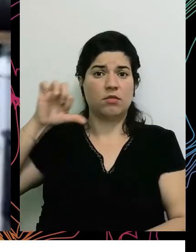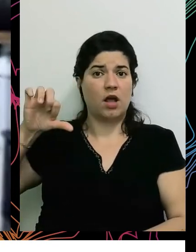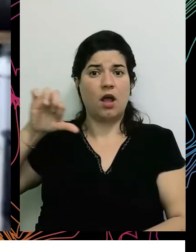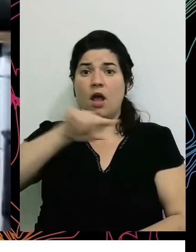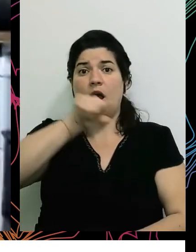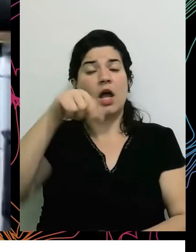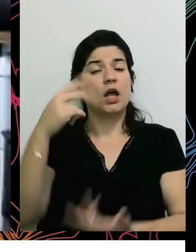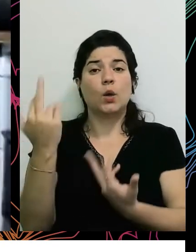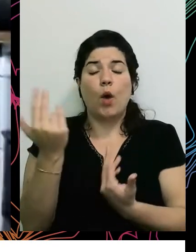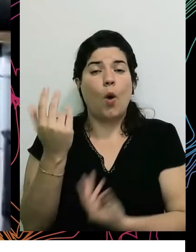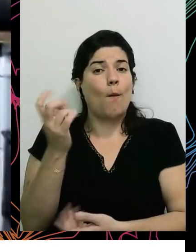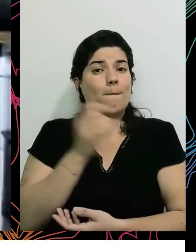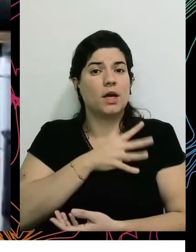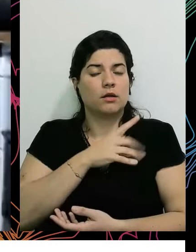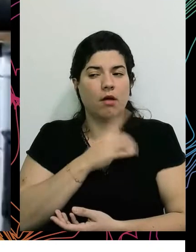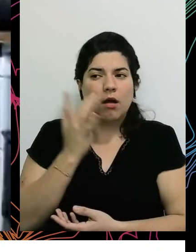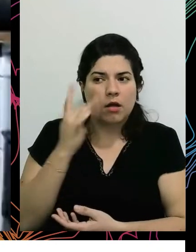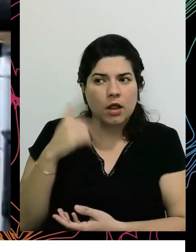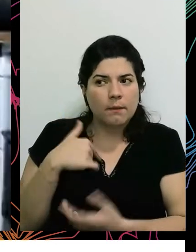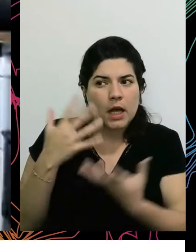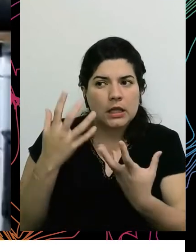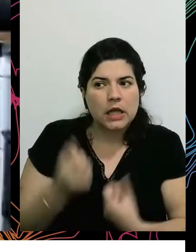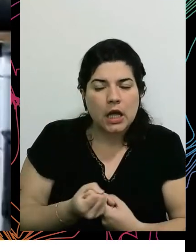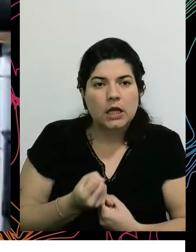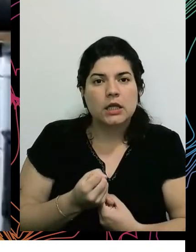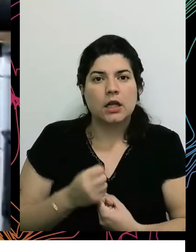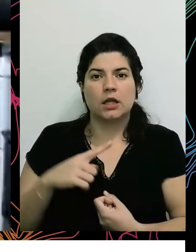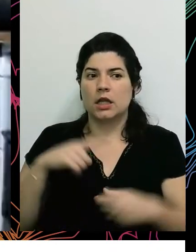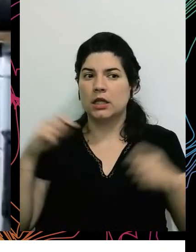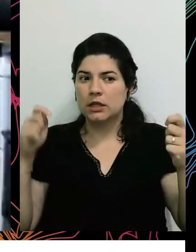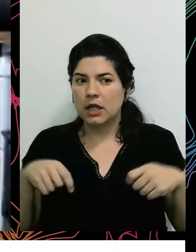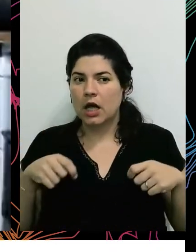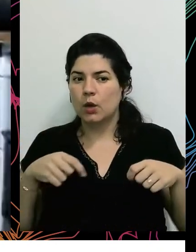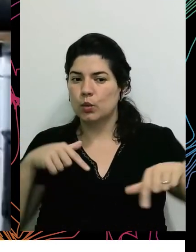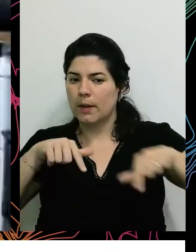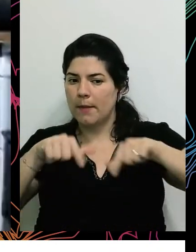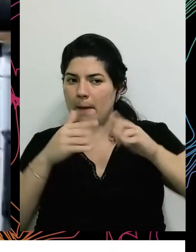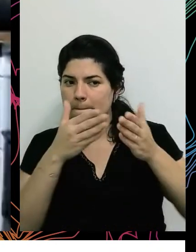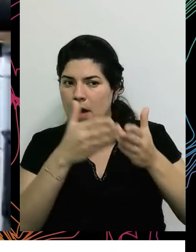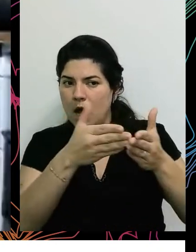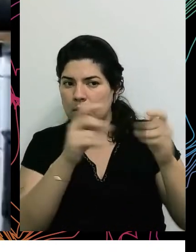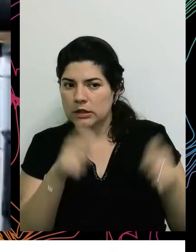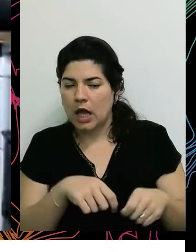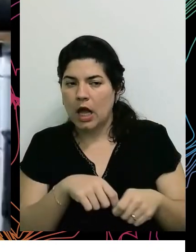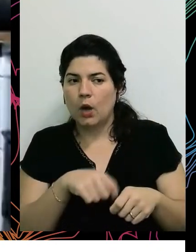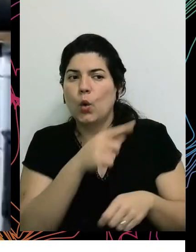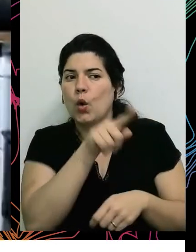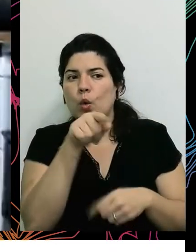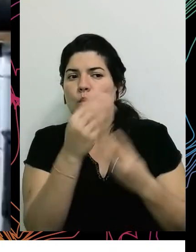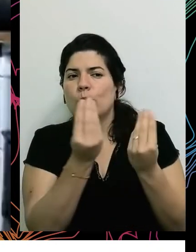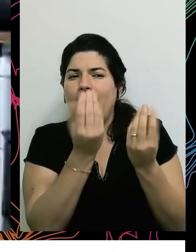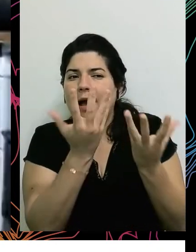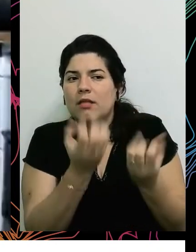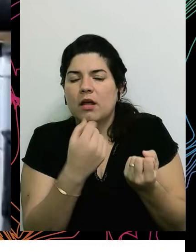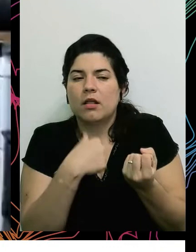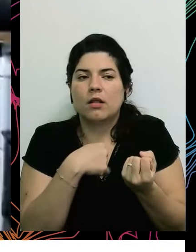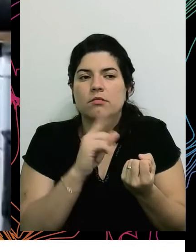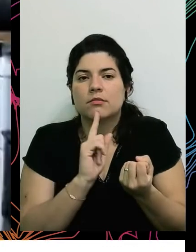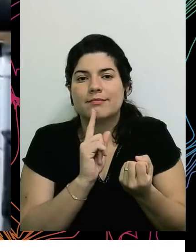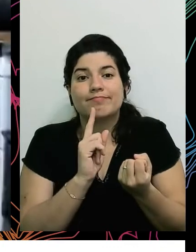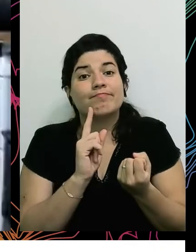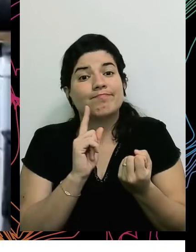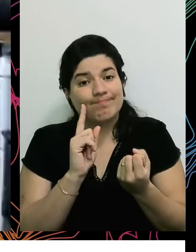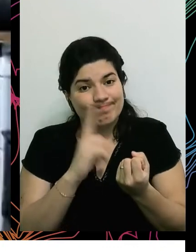que eu vou ser aceita? Como o espaço vai ser a bordo? Como vai ser a aceitação? Então, eu acho que a gente precisa, sim, de